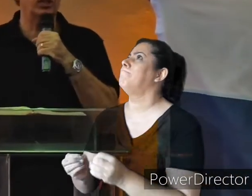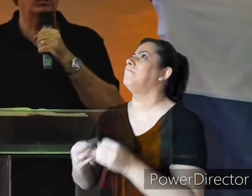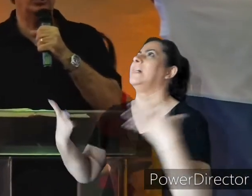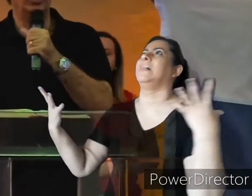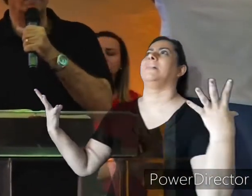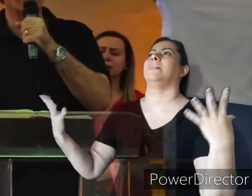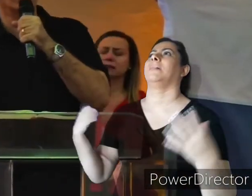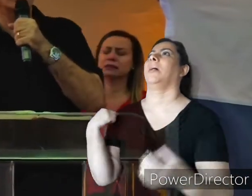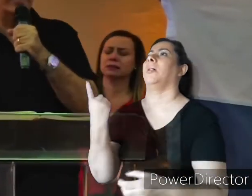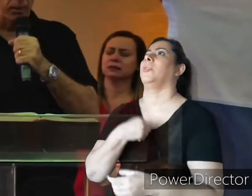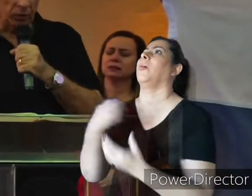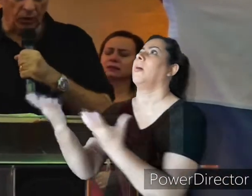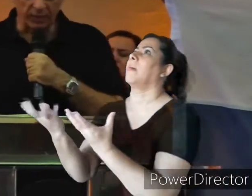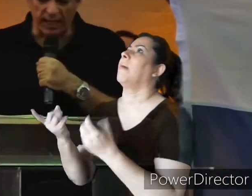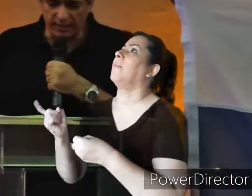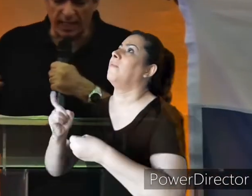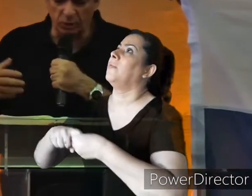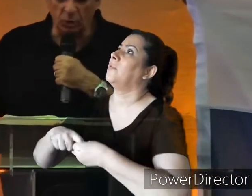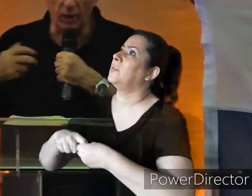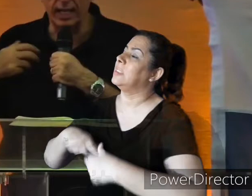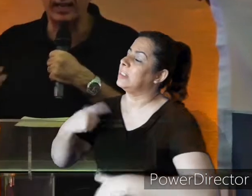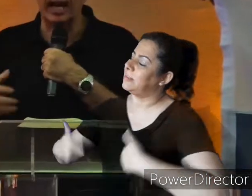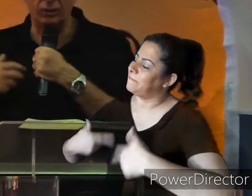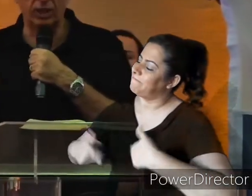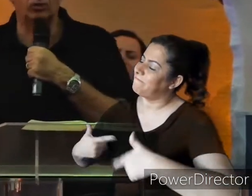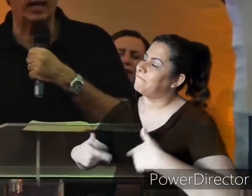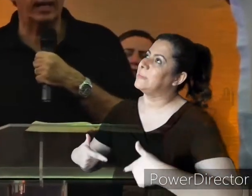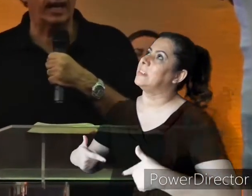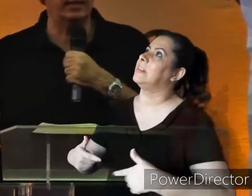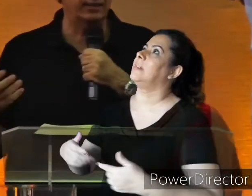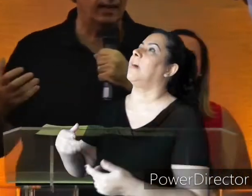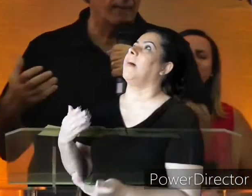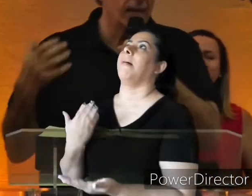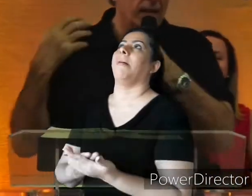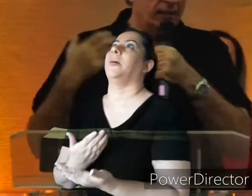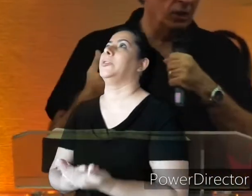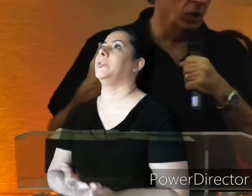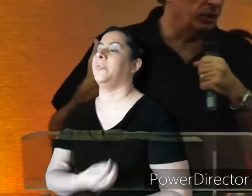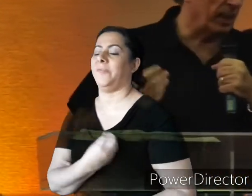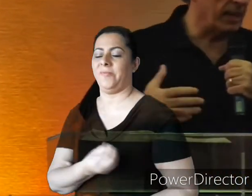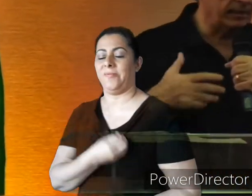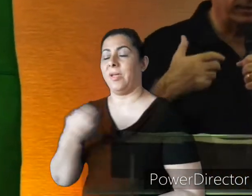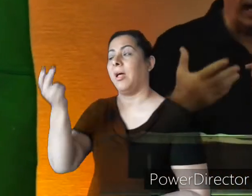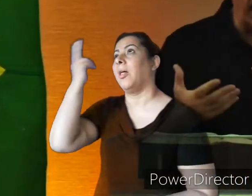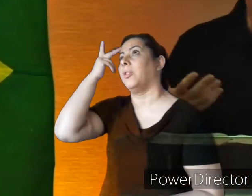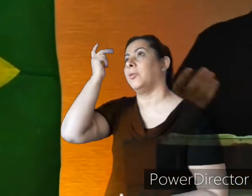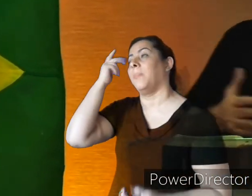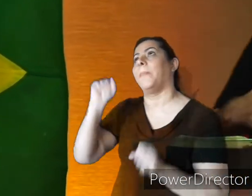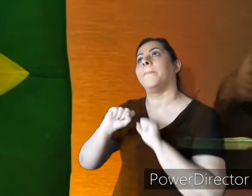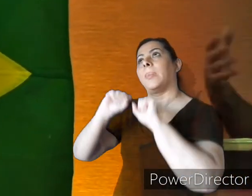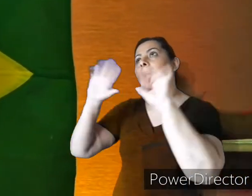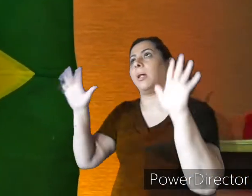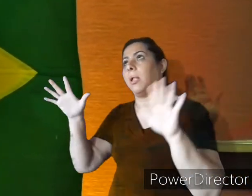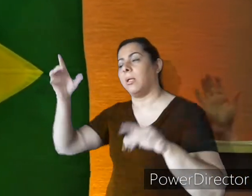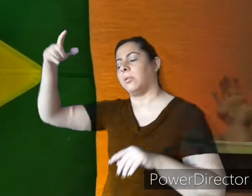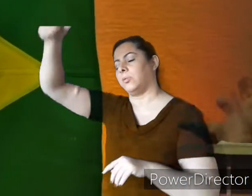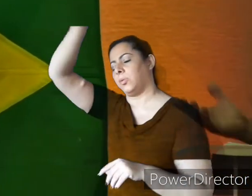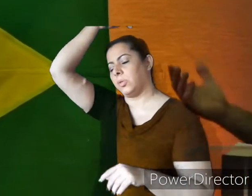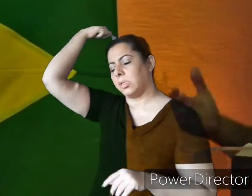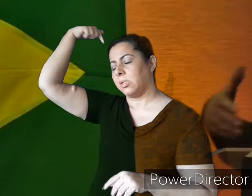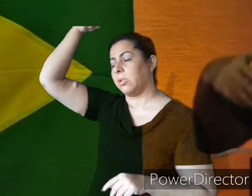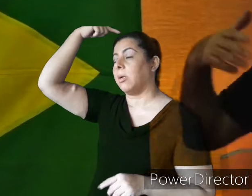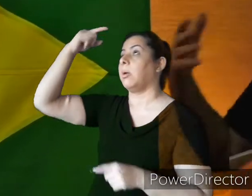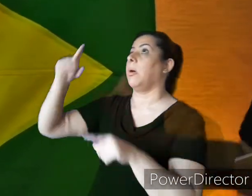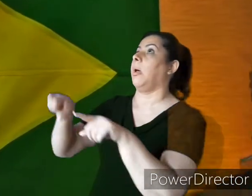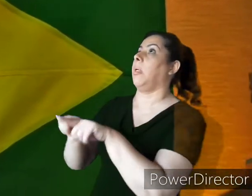lógico, diante de Ti. Queremos voltar a estarmos congregados em Tua casa, Senhor, nos abraçarmos, chorarmos